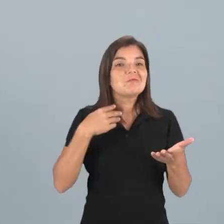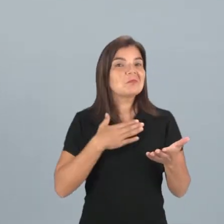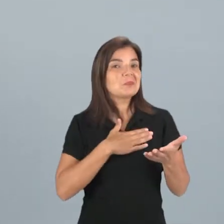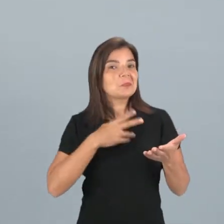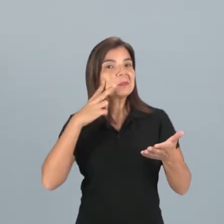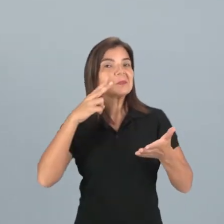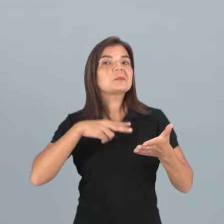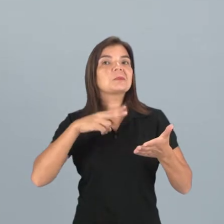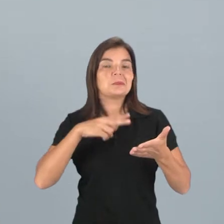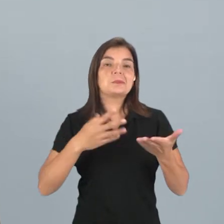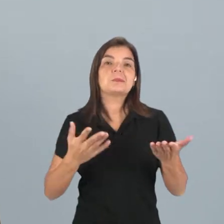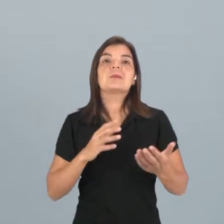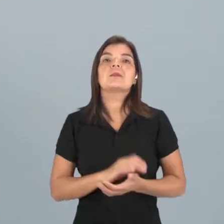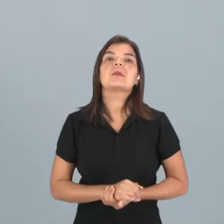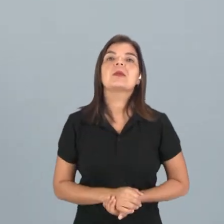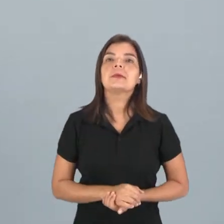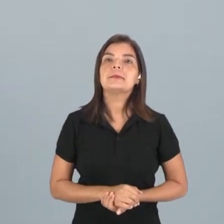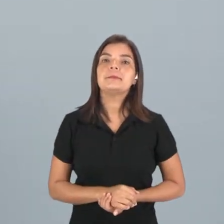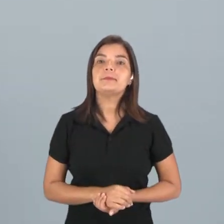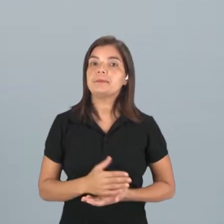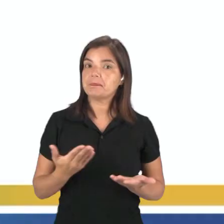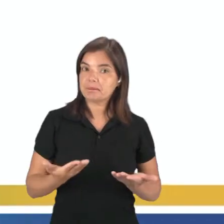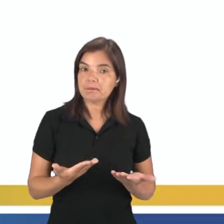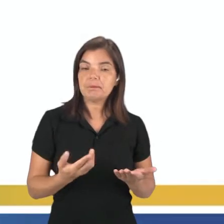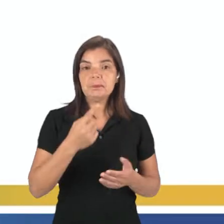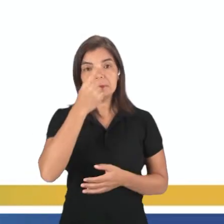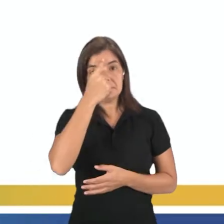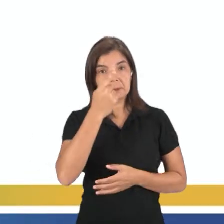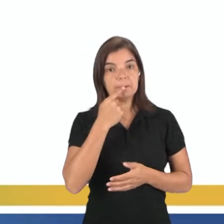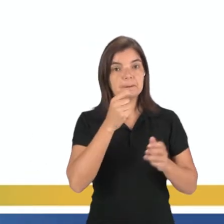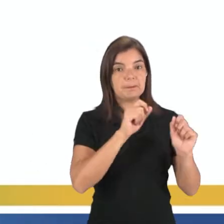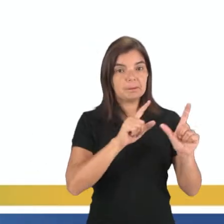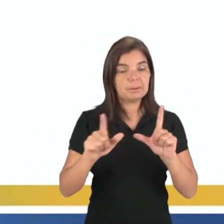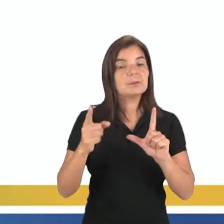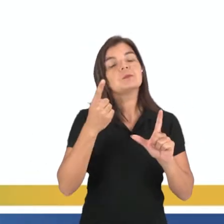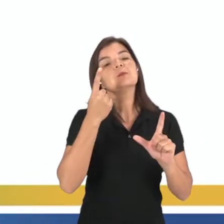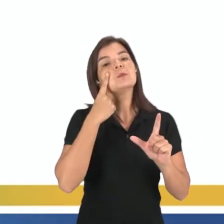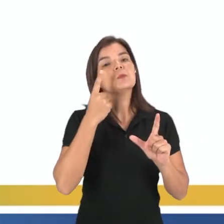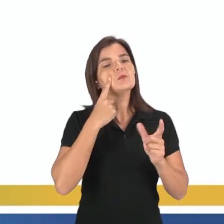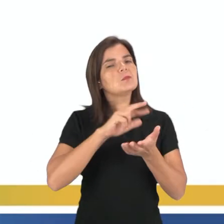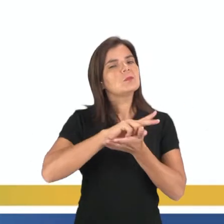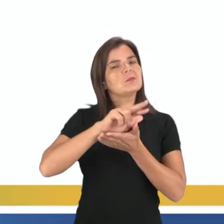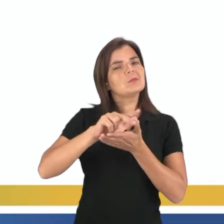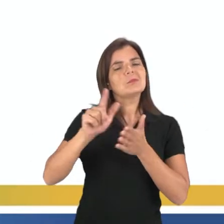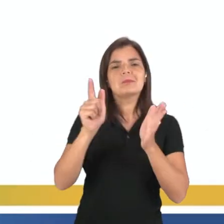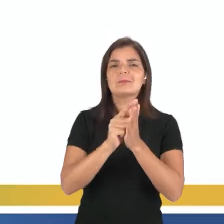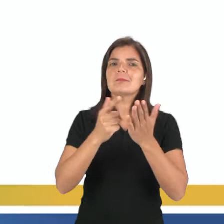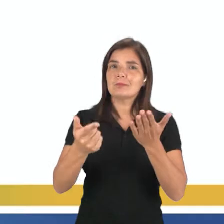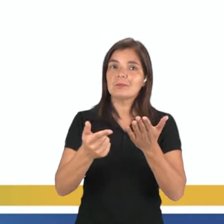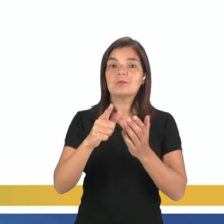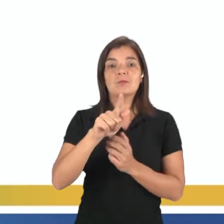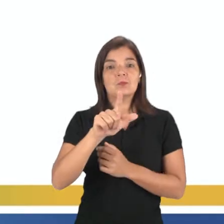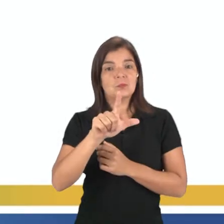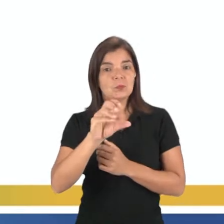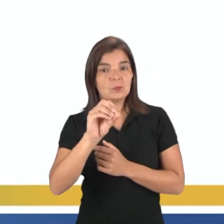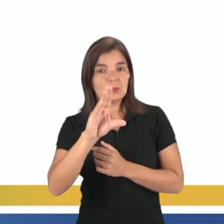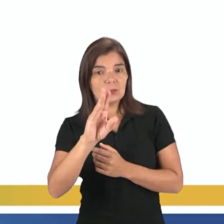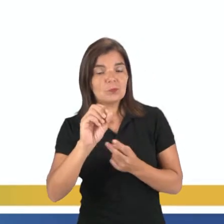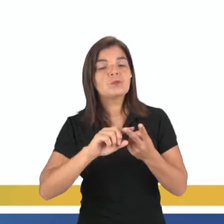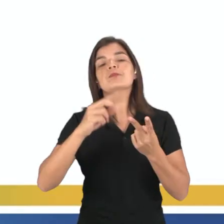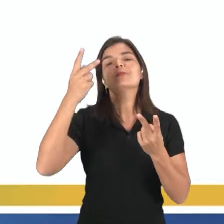usufruir daquela leitura. Aí na imagem vocês veem vários jornais, o Globo, o Estado de